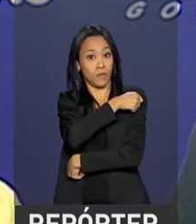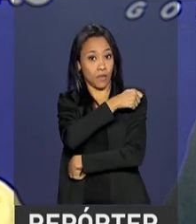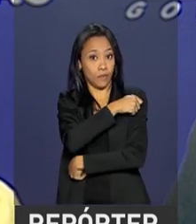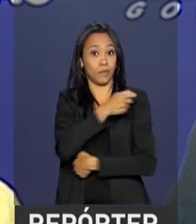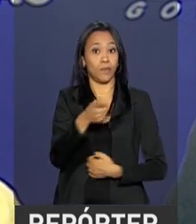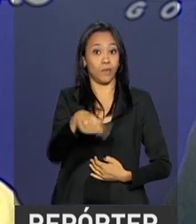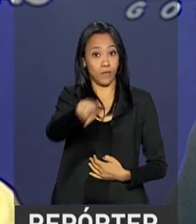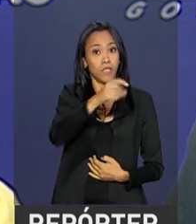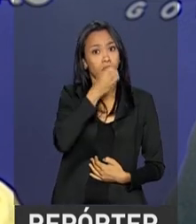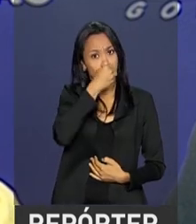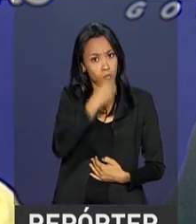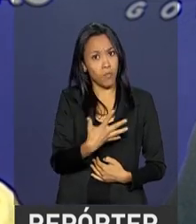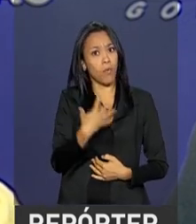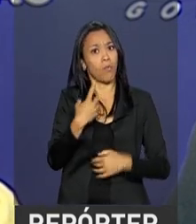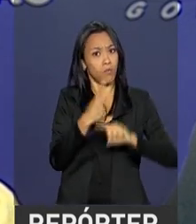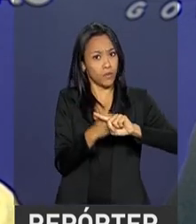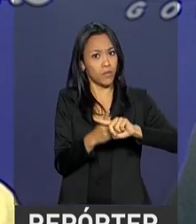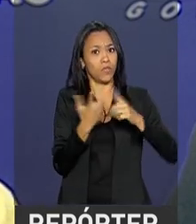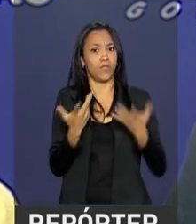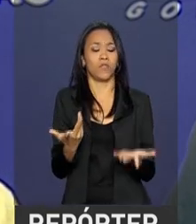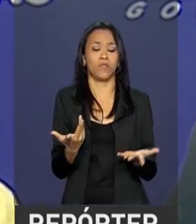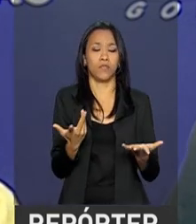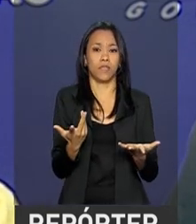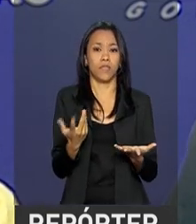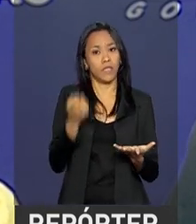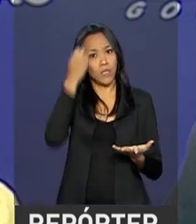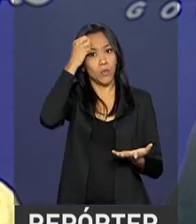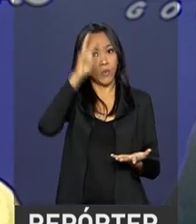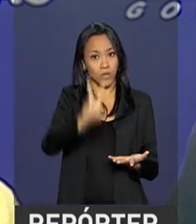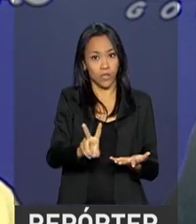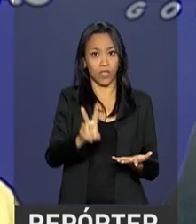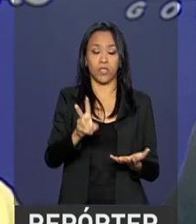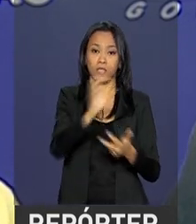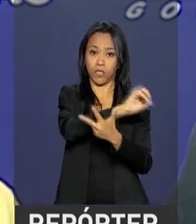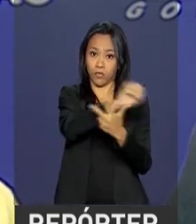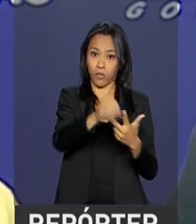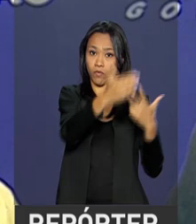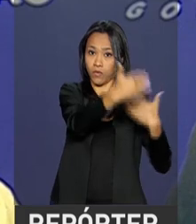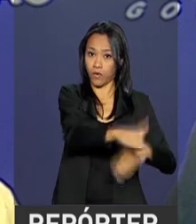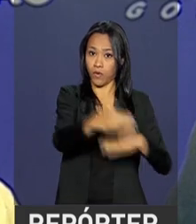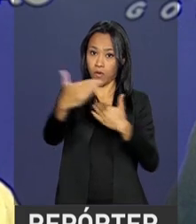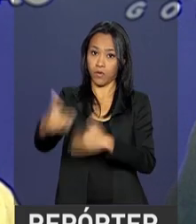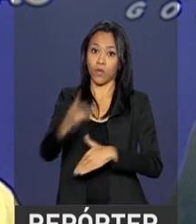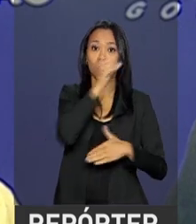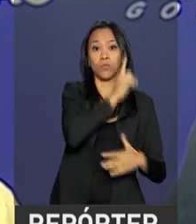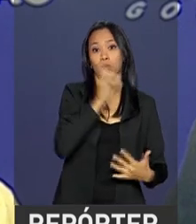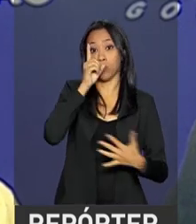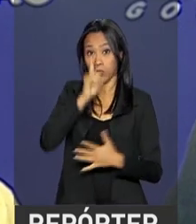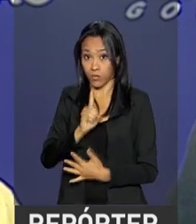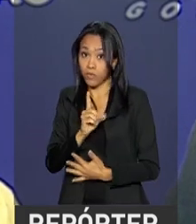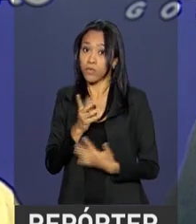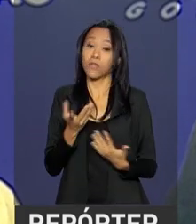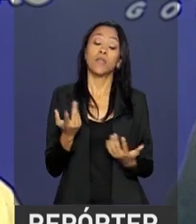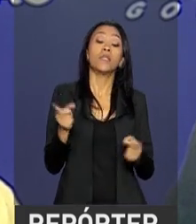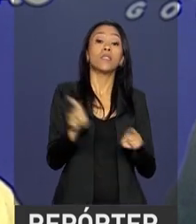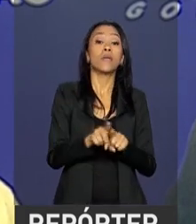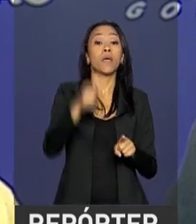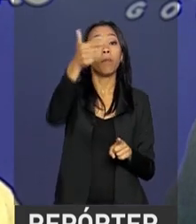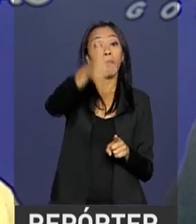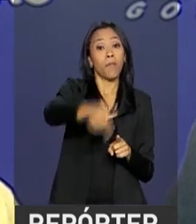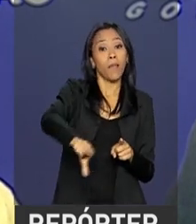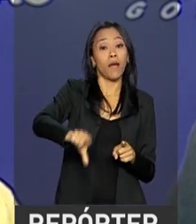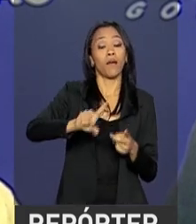mostrou muito positiva a aplicação do enem em dois domingos é também incorporamos